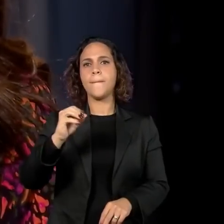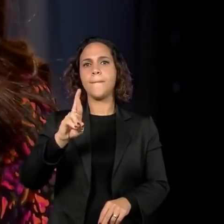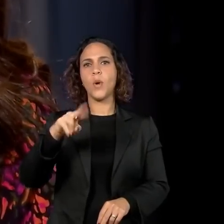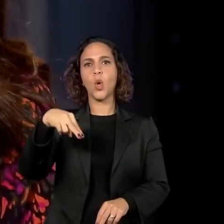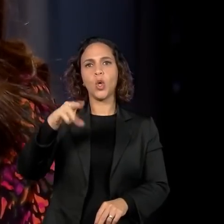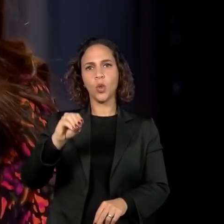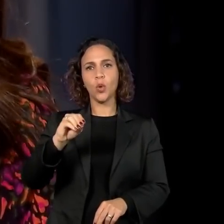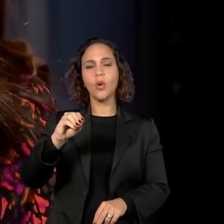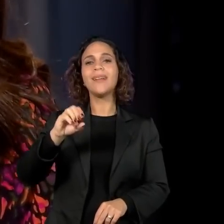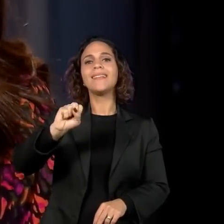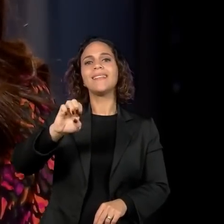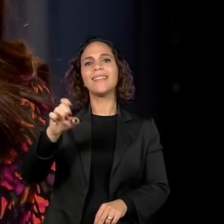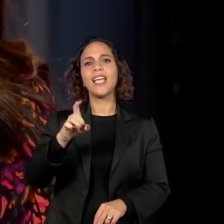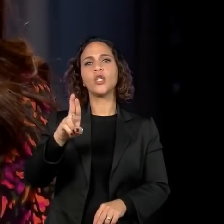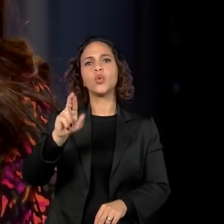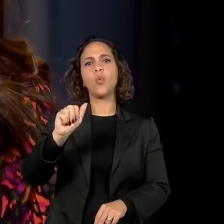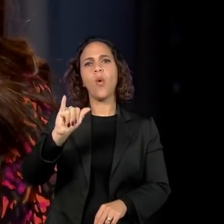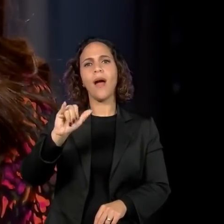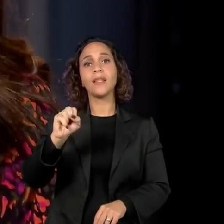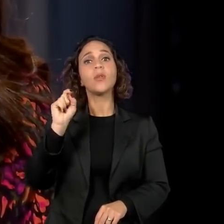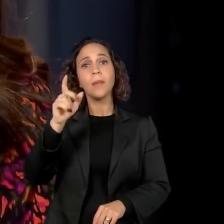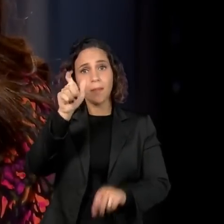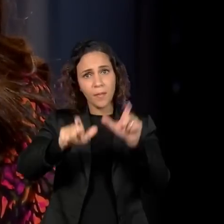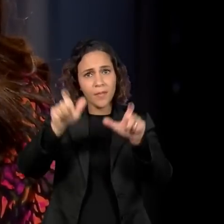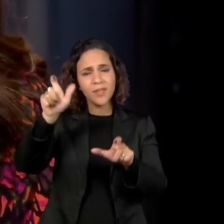pessoas que preferem se satisfazer